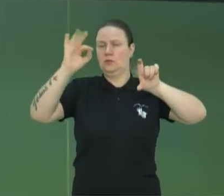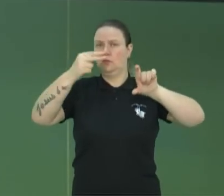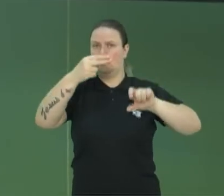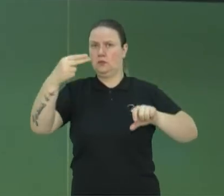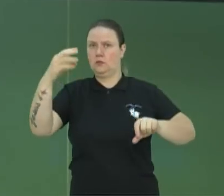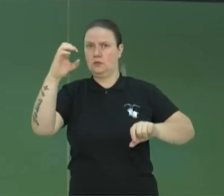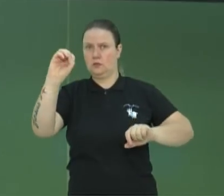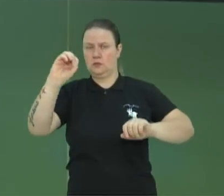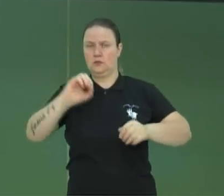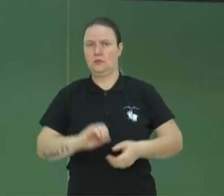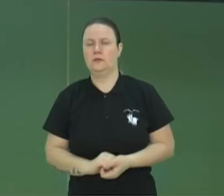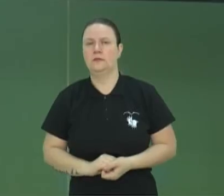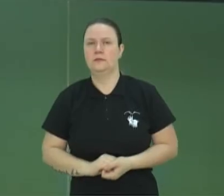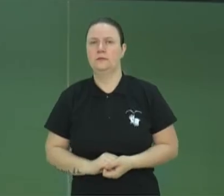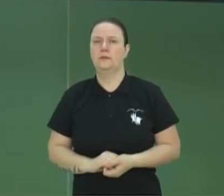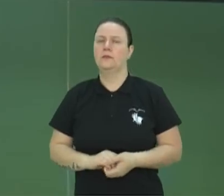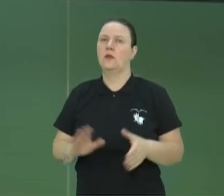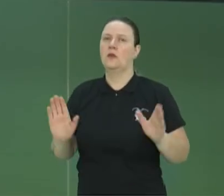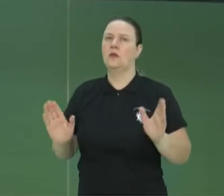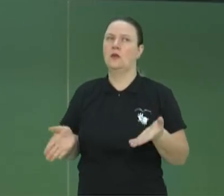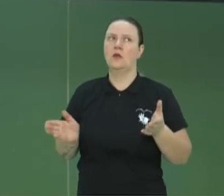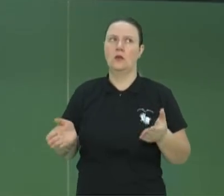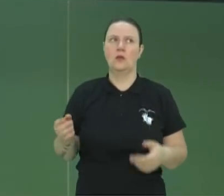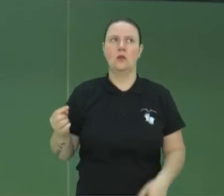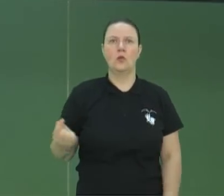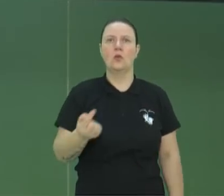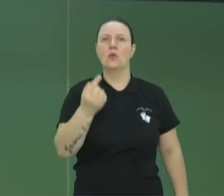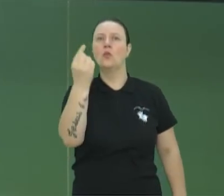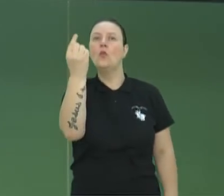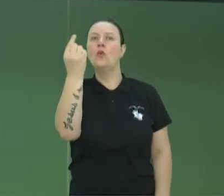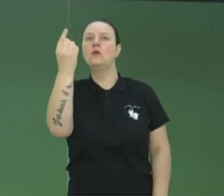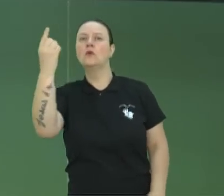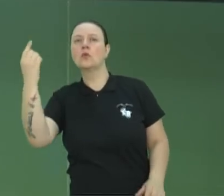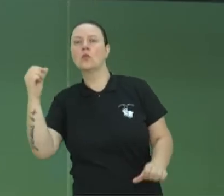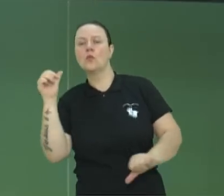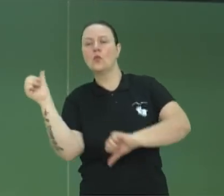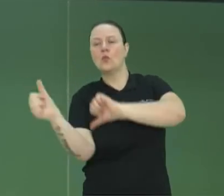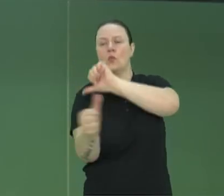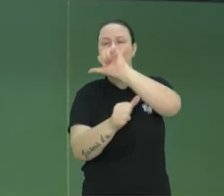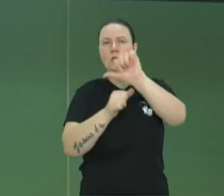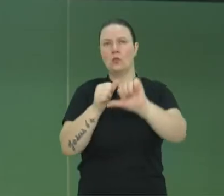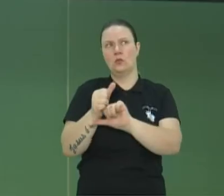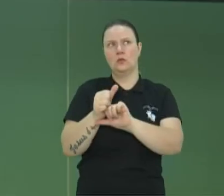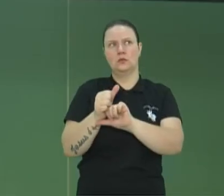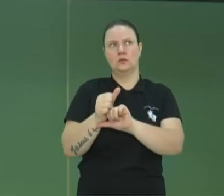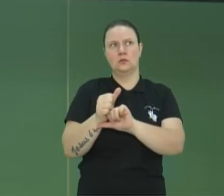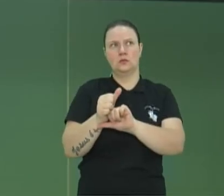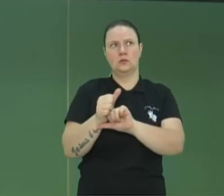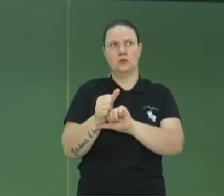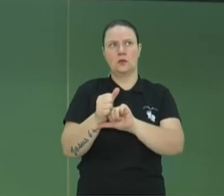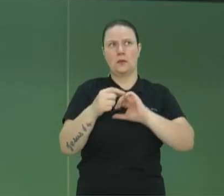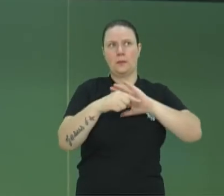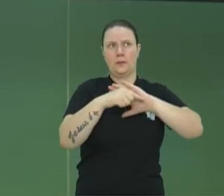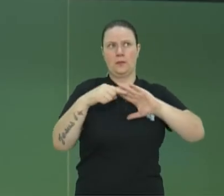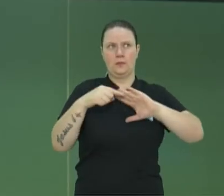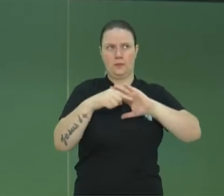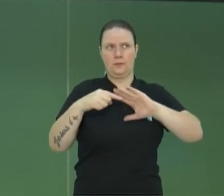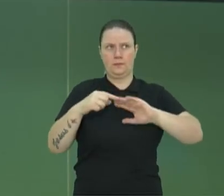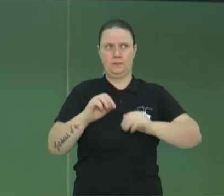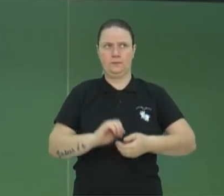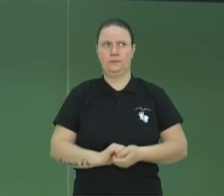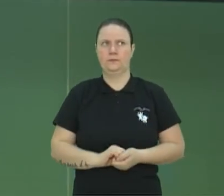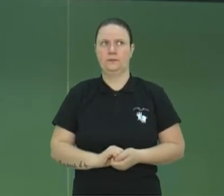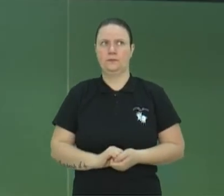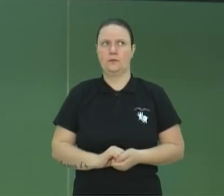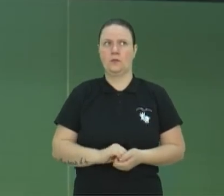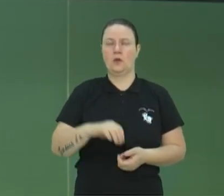essa equação. Então, o 1 está a mais, ele passa a menos. 9 menos 1, 8. Então vai ficar 8. E agora